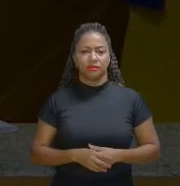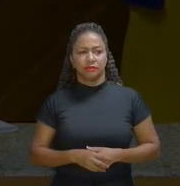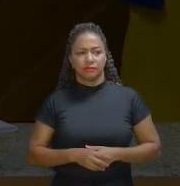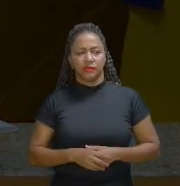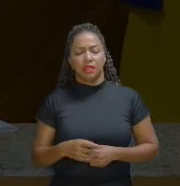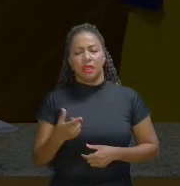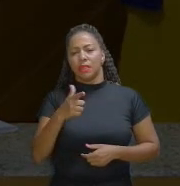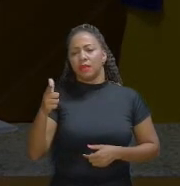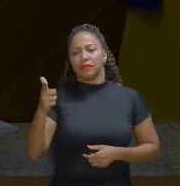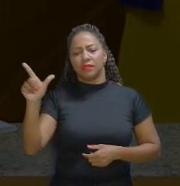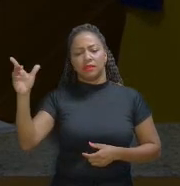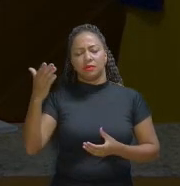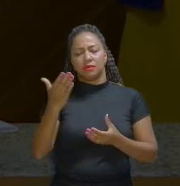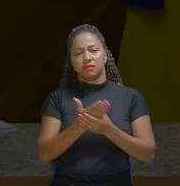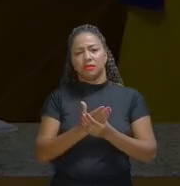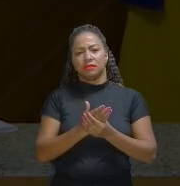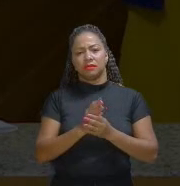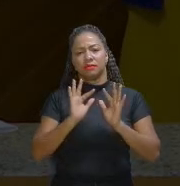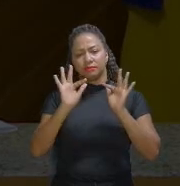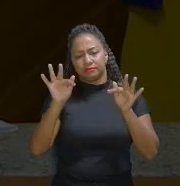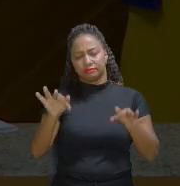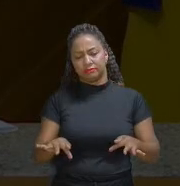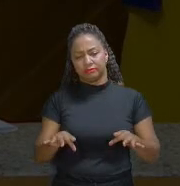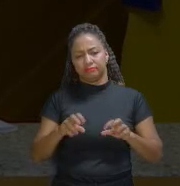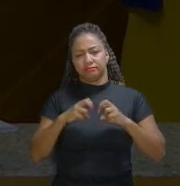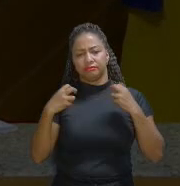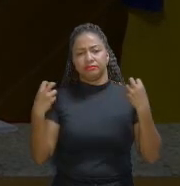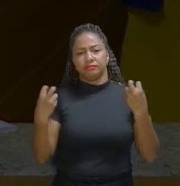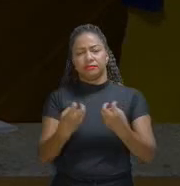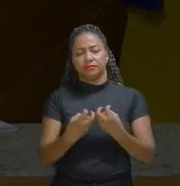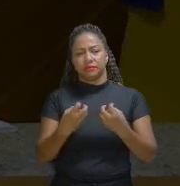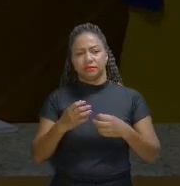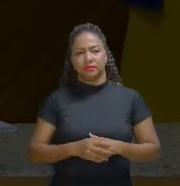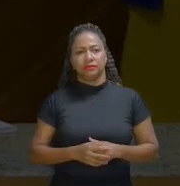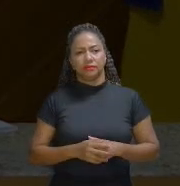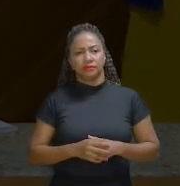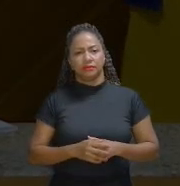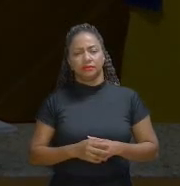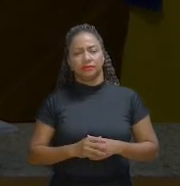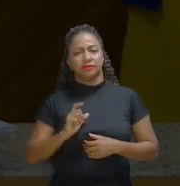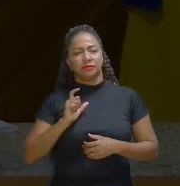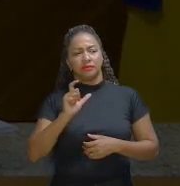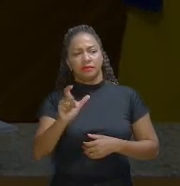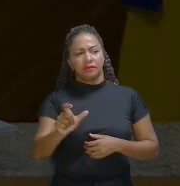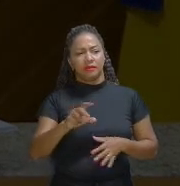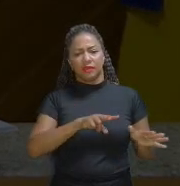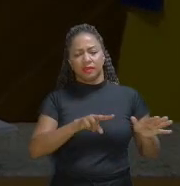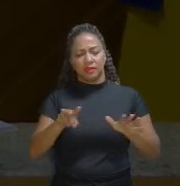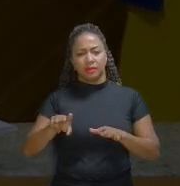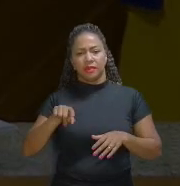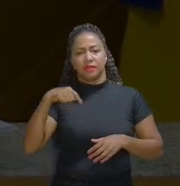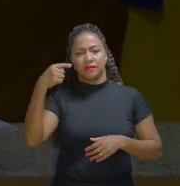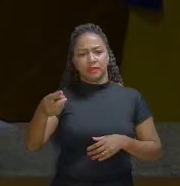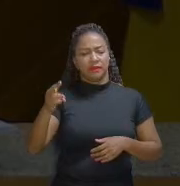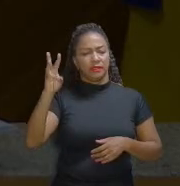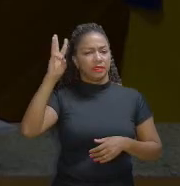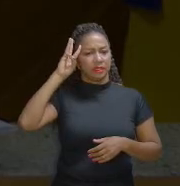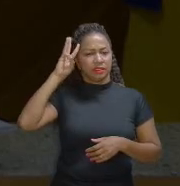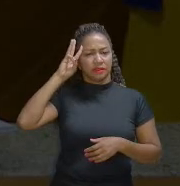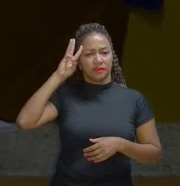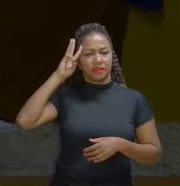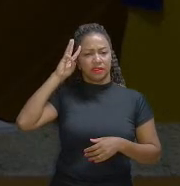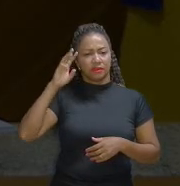Não havendo outros processos, declaro encerrada essa sessão. Já os convocando para a semana que vem, terça-feira?